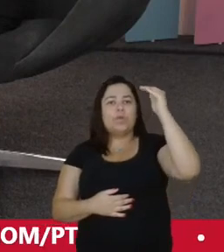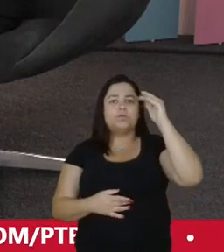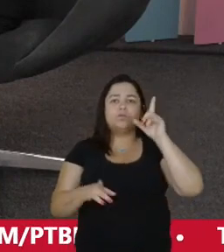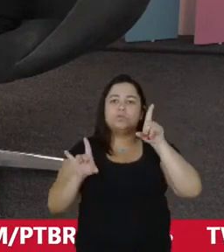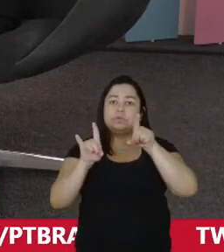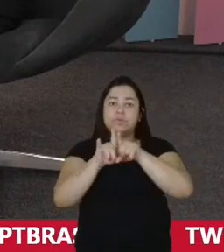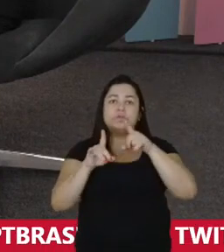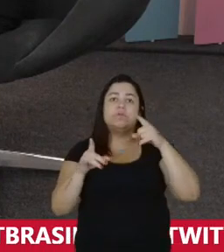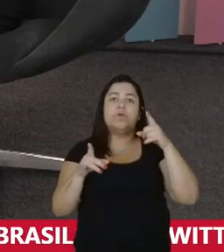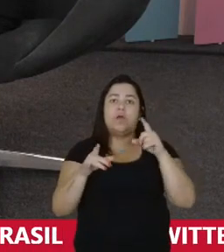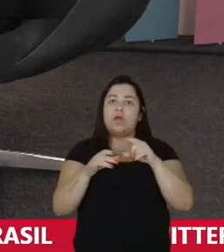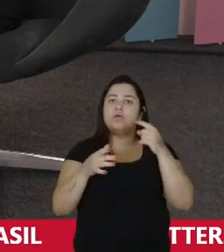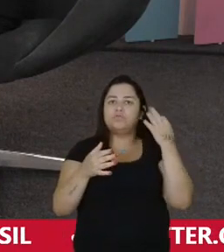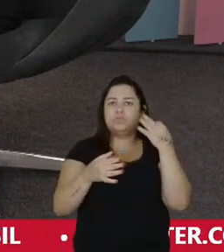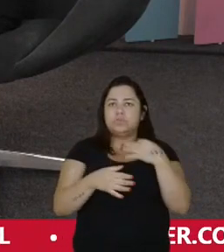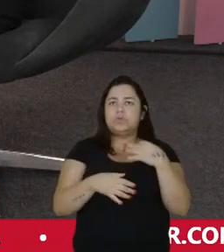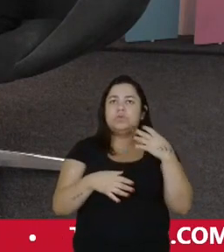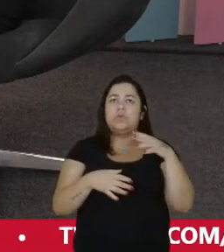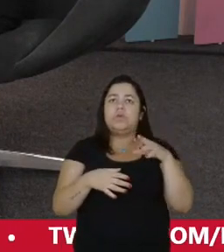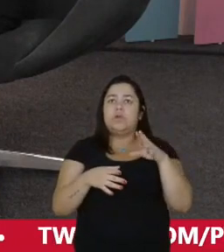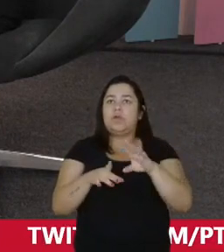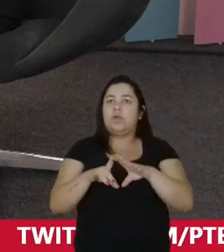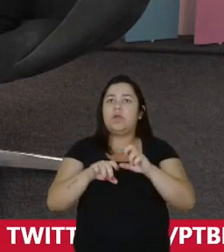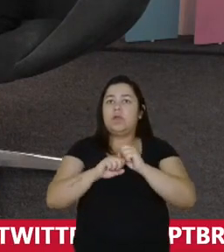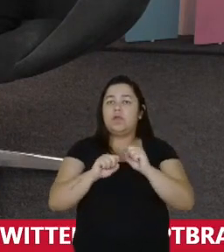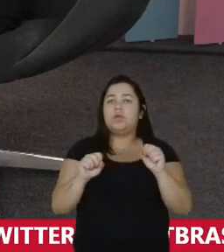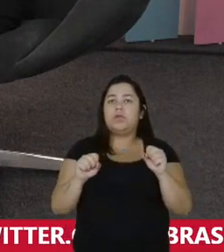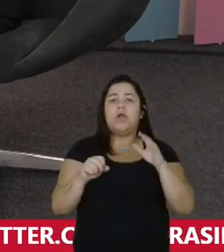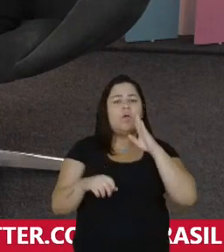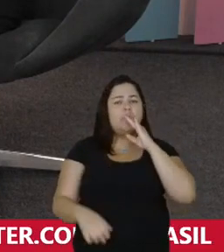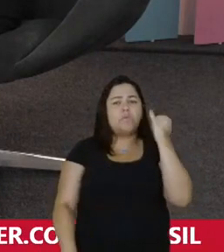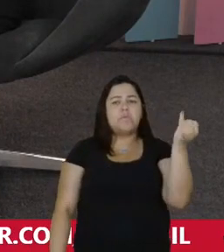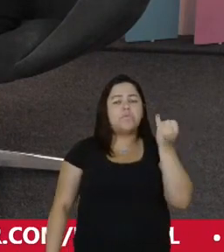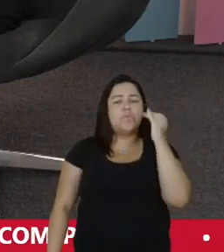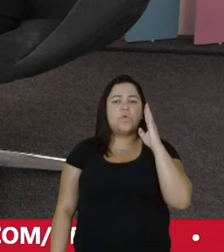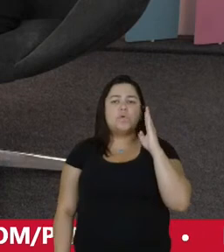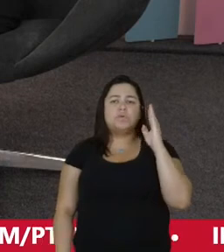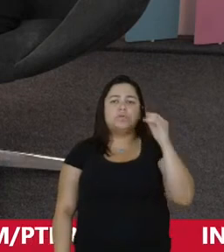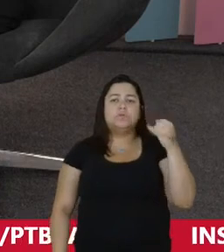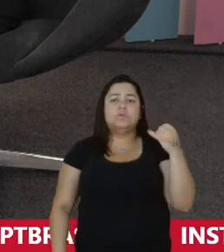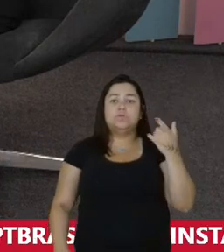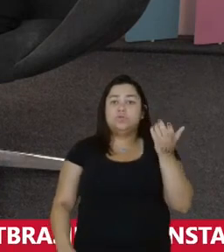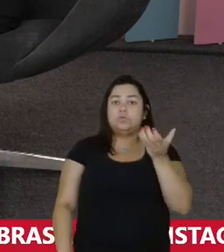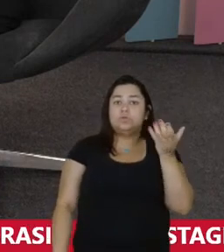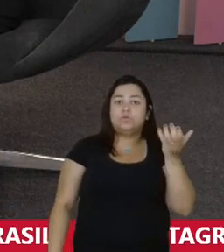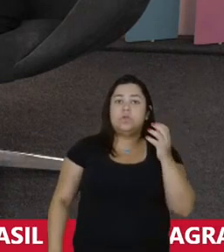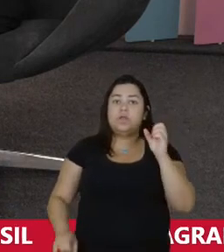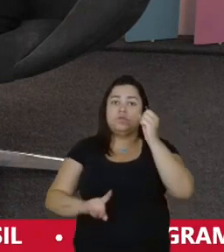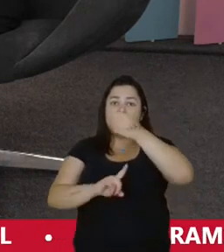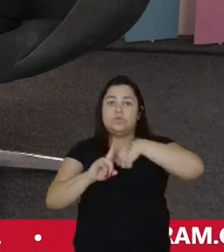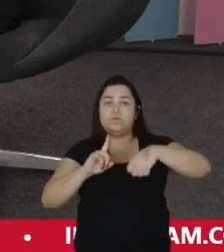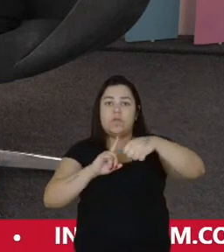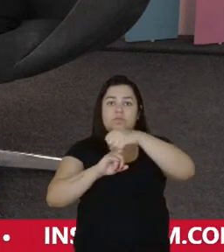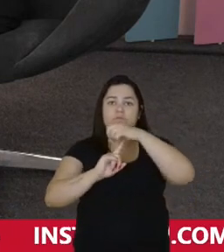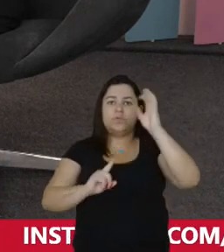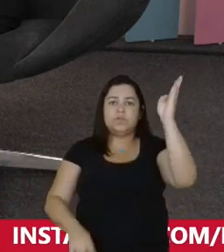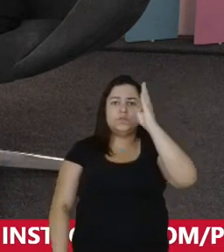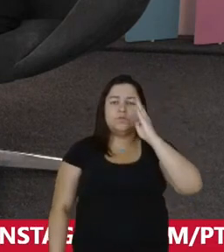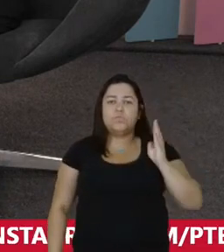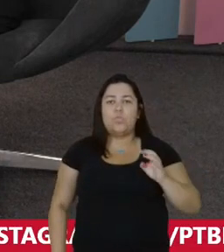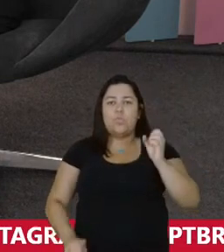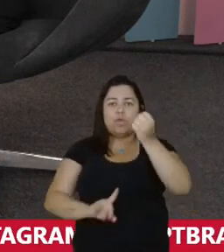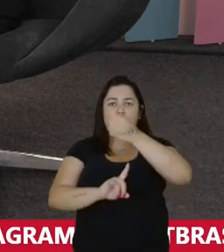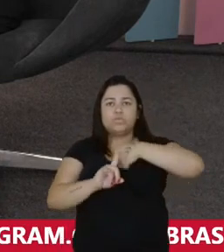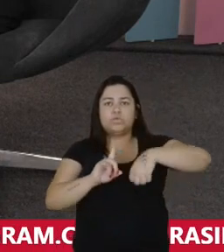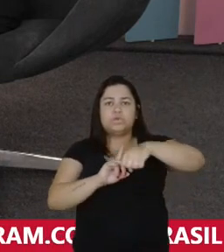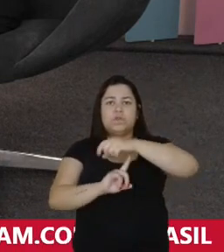essa afirmação tão simples, ela é absolutamente fundamental para dizer o que nós queremos da sociedade brasileira, né? Uma